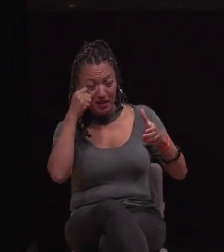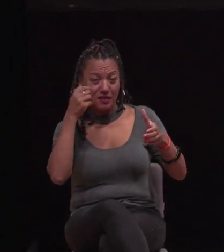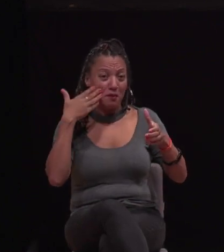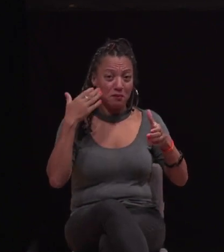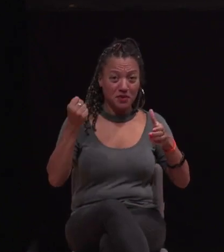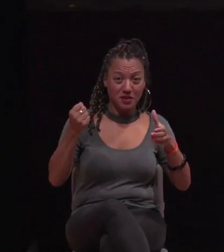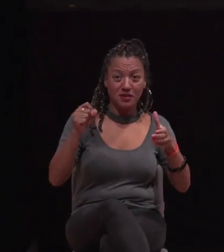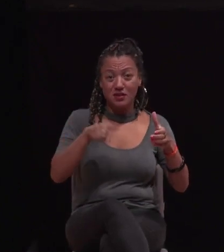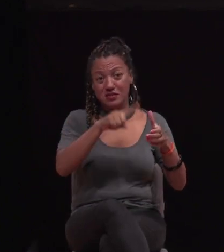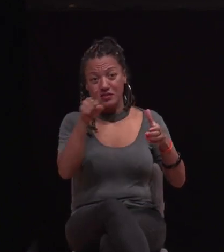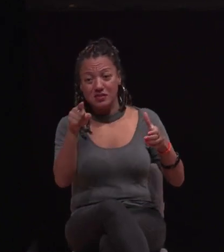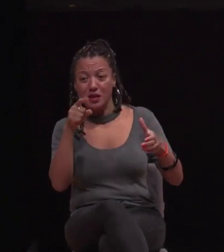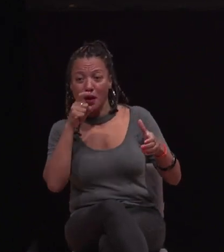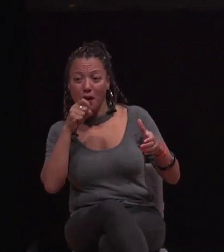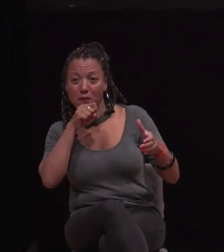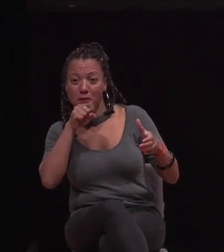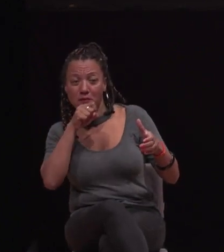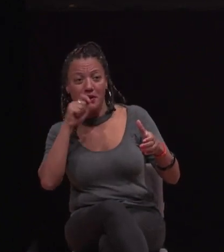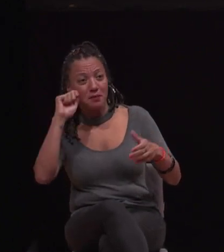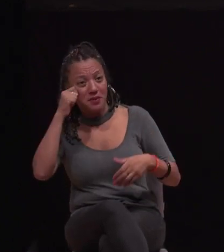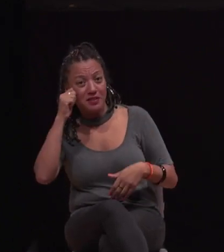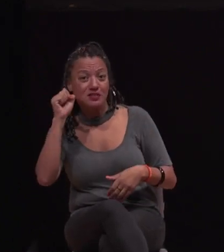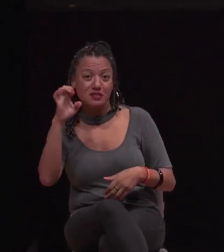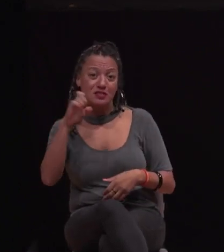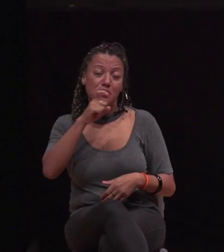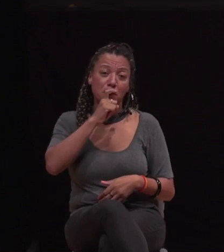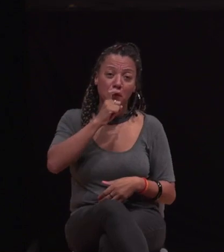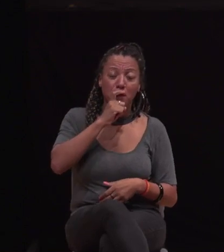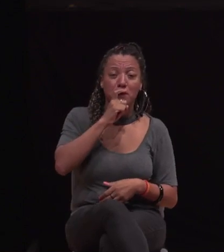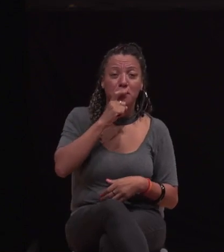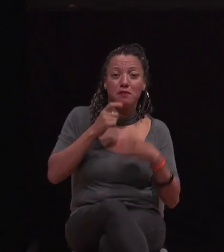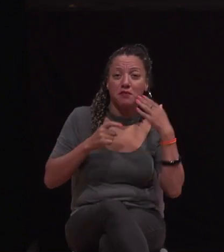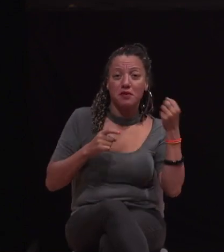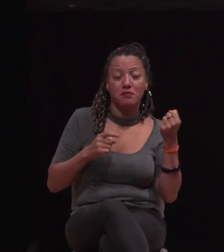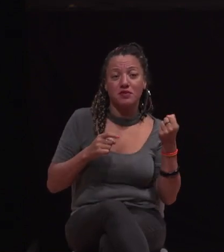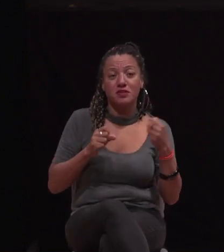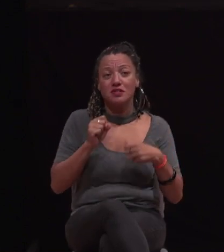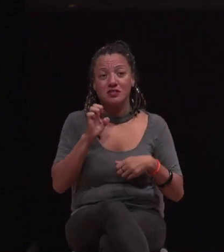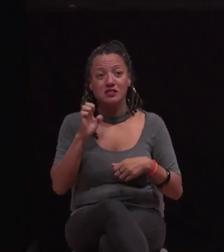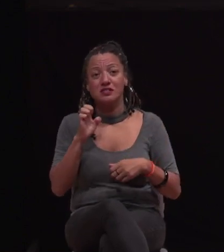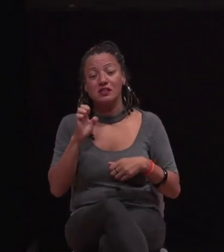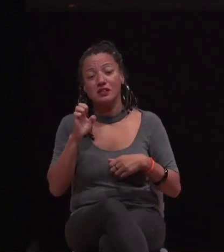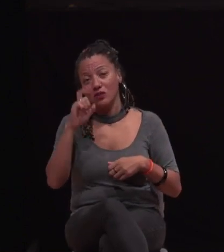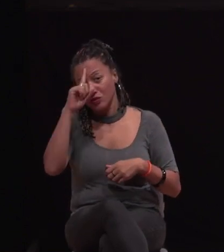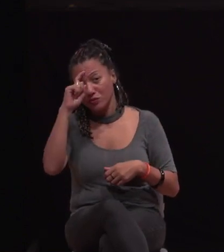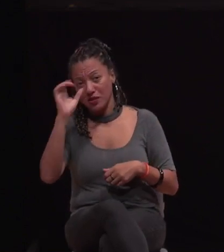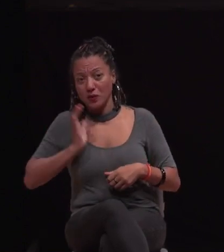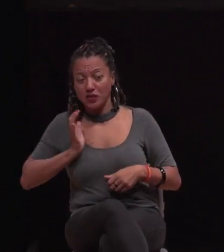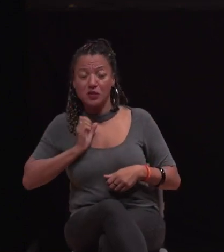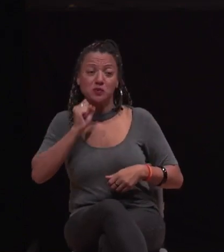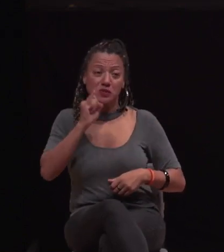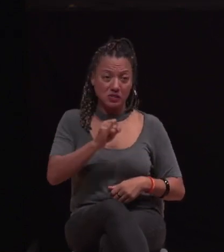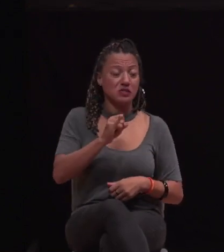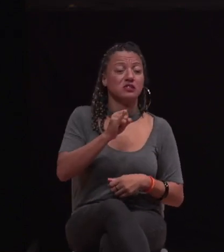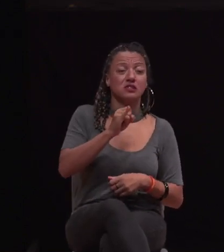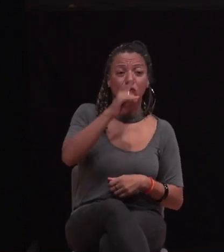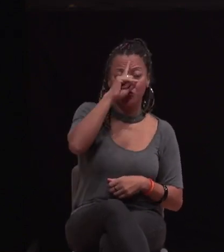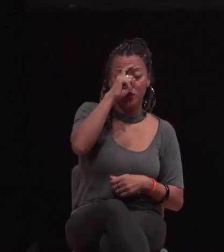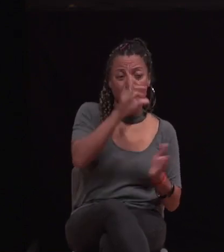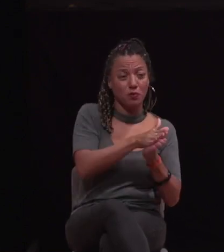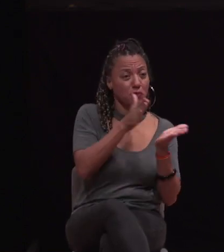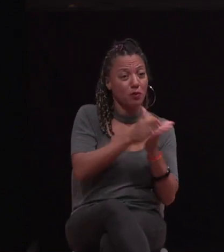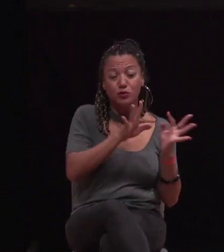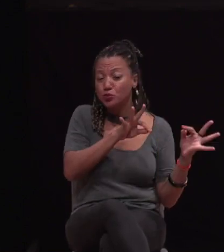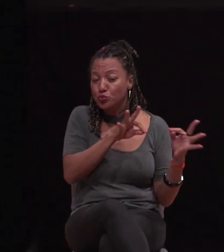mãe dela for preta, se a mãe dela for branca, tem tratos diferentes. Se for na maternidade de rico, se for na maternidade de pobre, o parto vai ser diferente. Então,